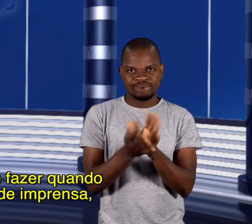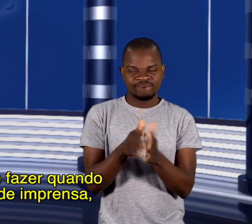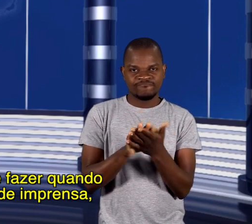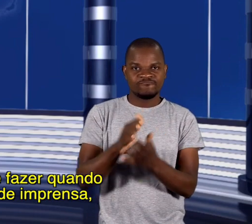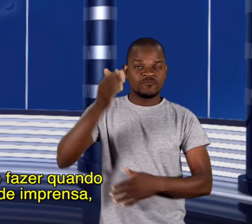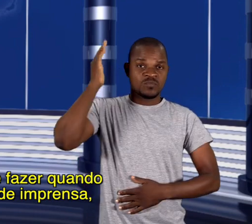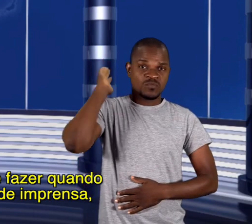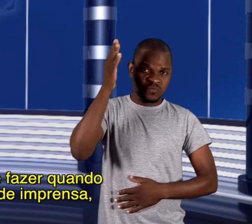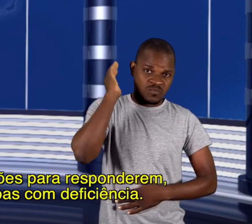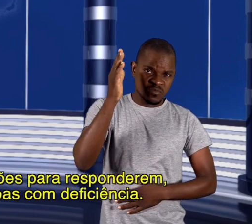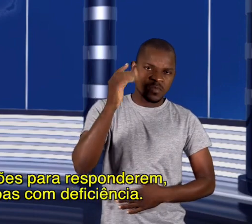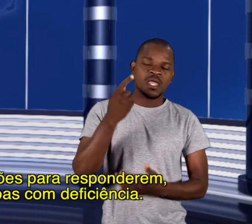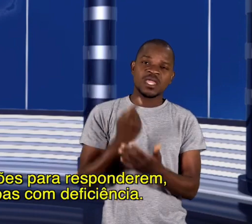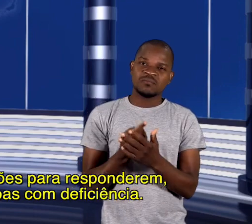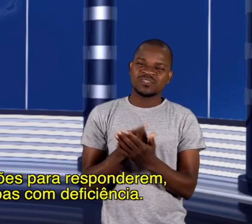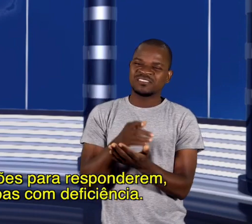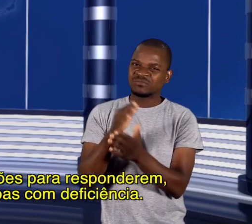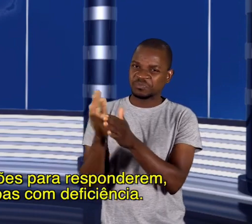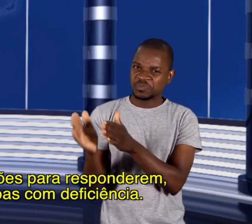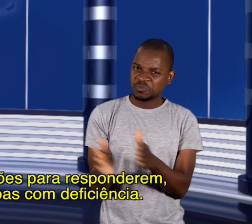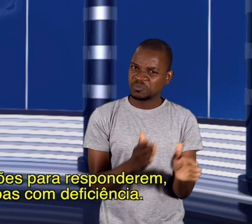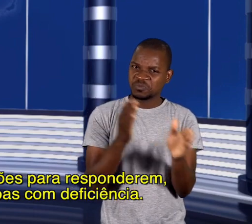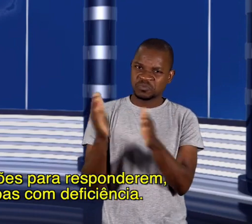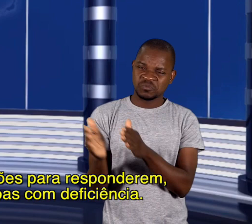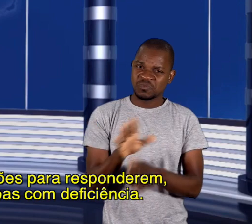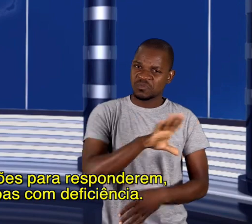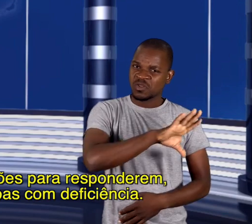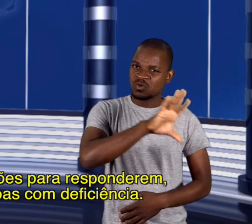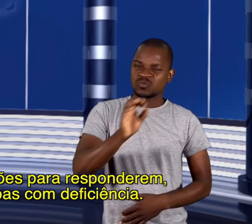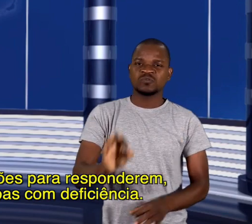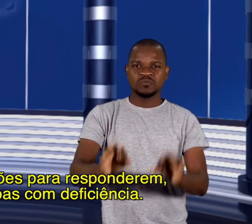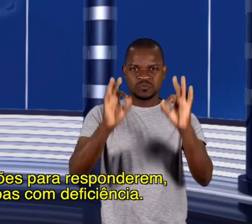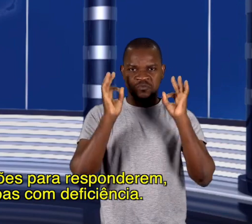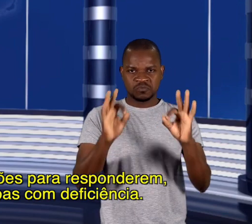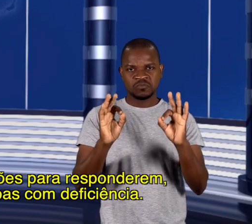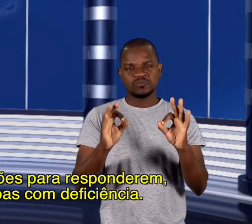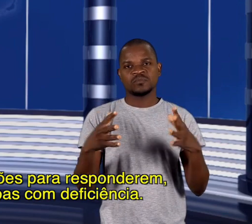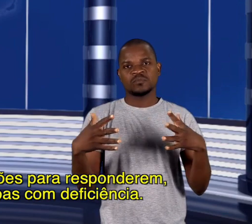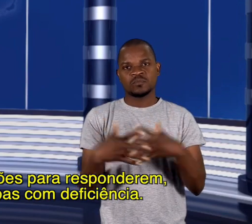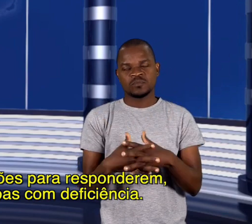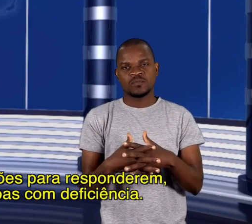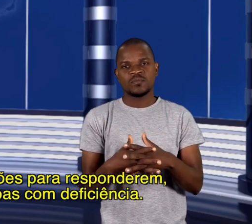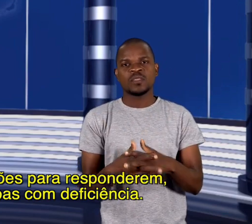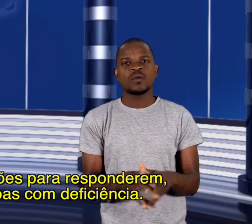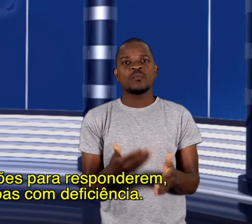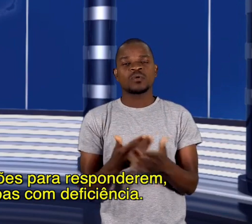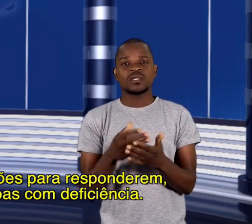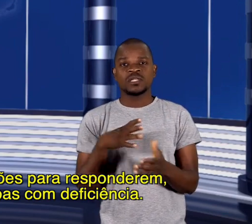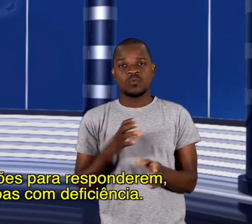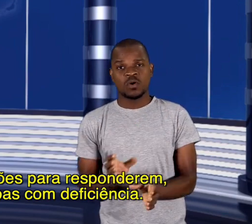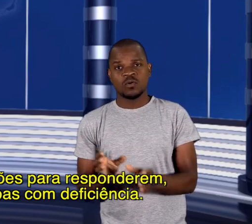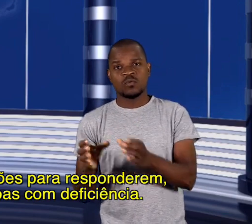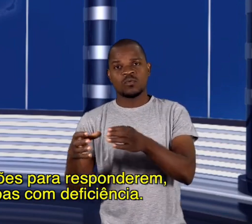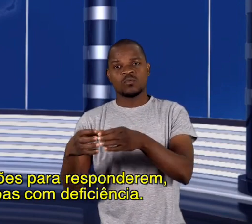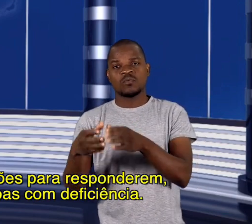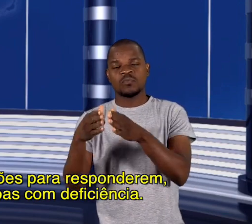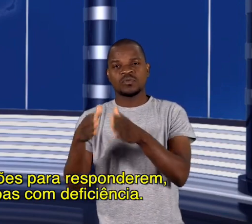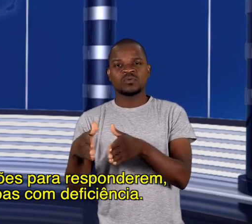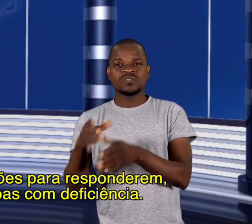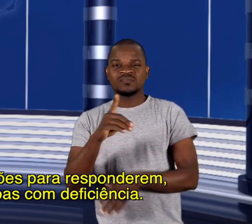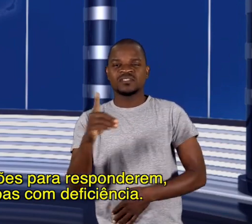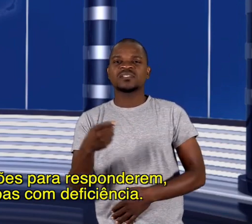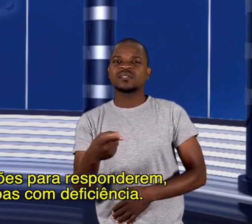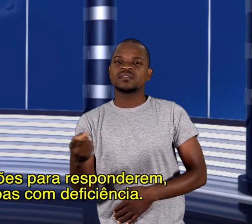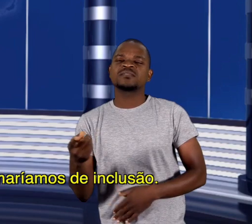comunicado de imprensa é verificar se estão criadas todas as condições para responder principalmente ao grupo de pessoas